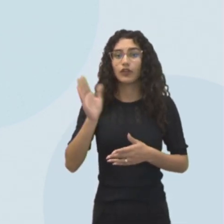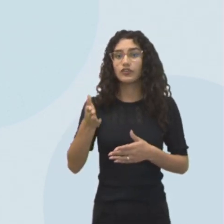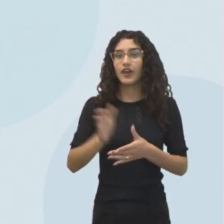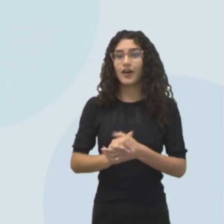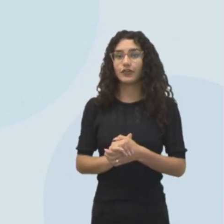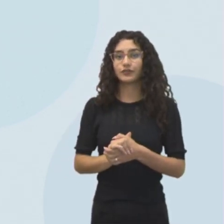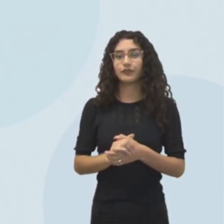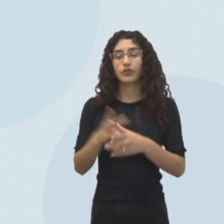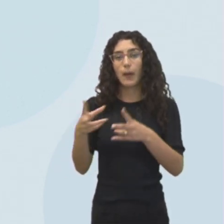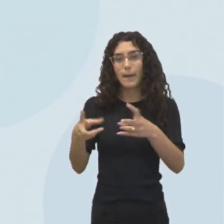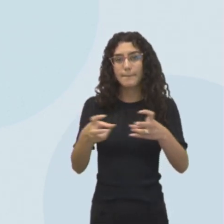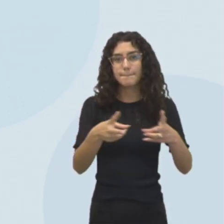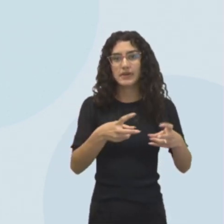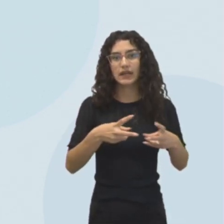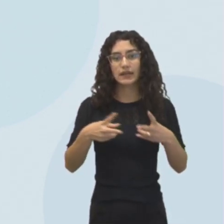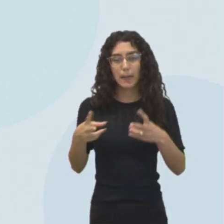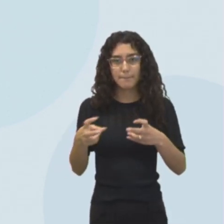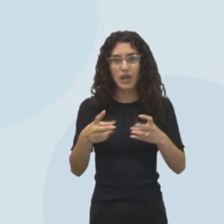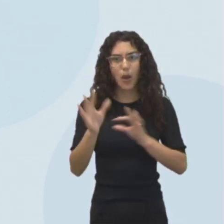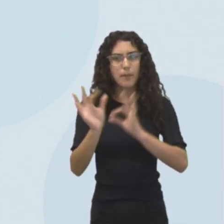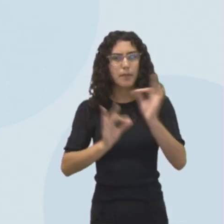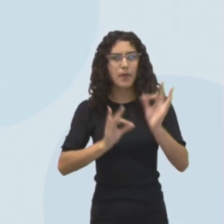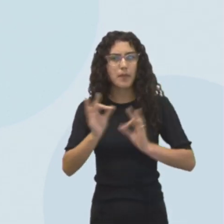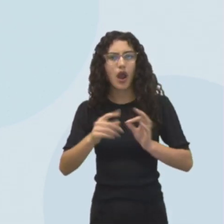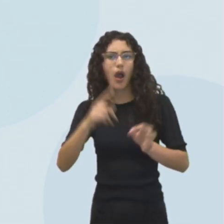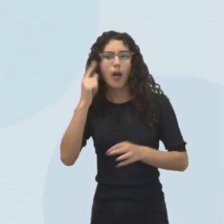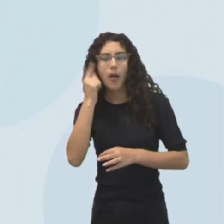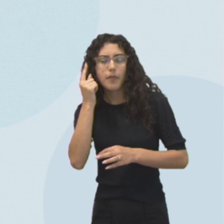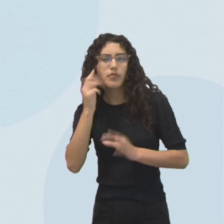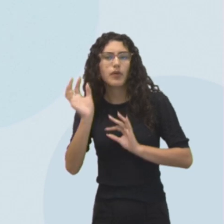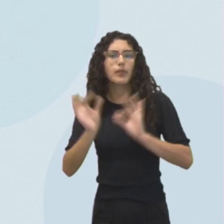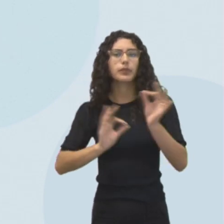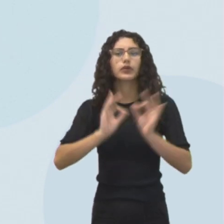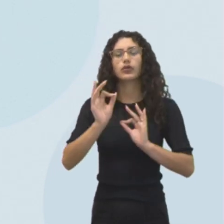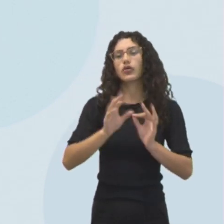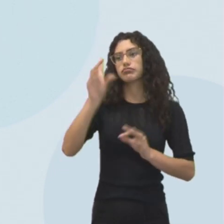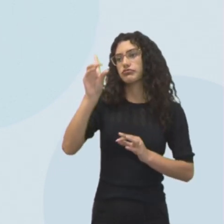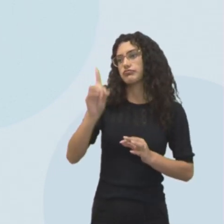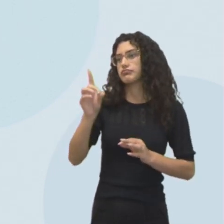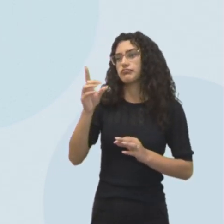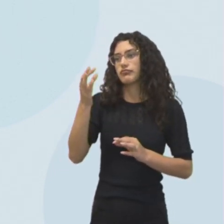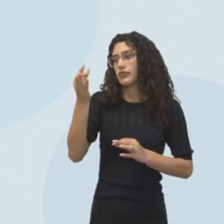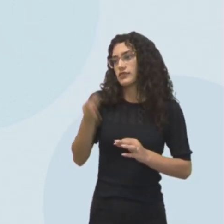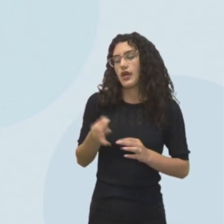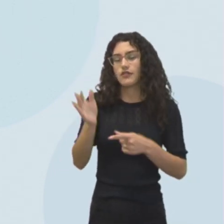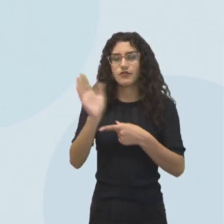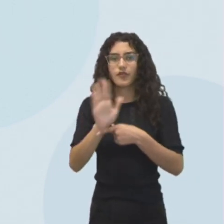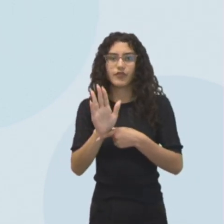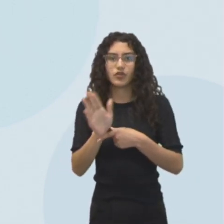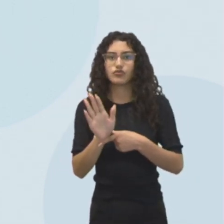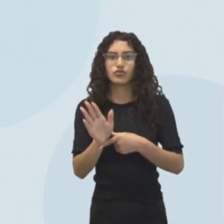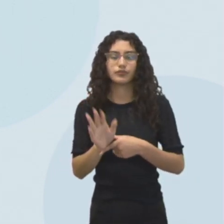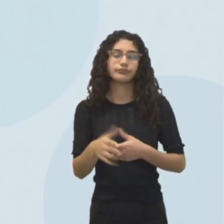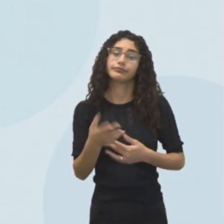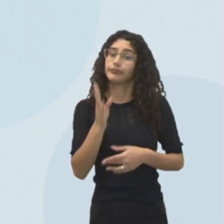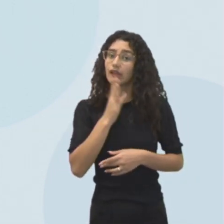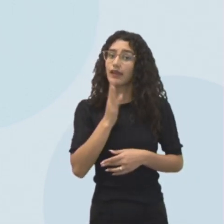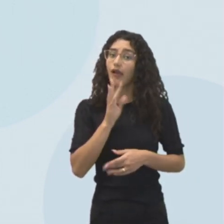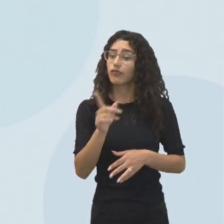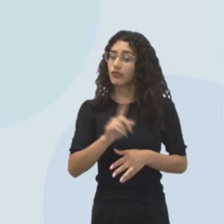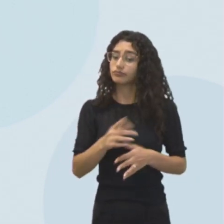vai perceber que você não planejou, que você não pensou no direito no vídeo, Isso não vai ser muito bacana.